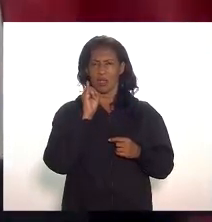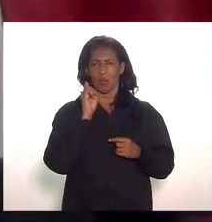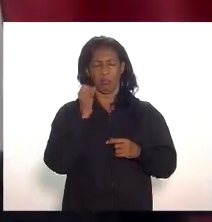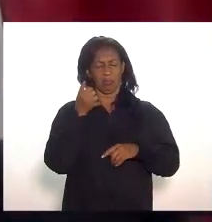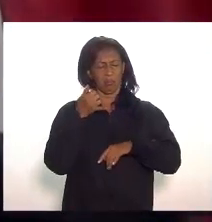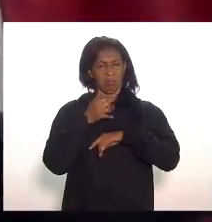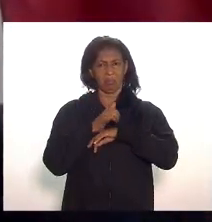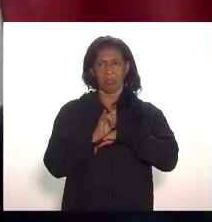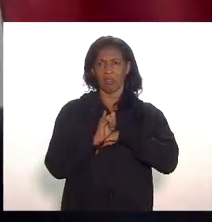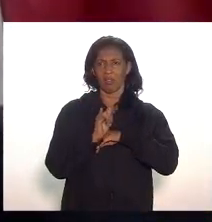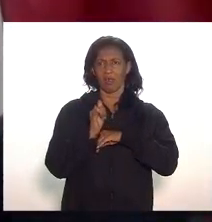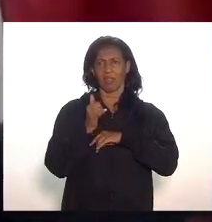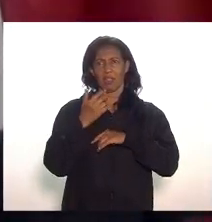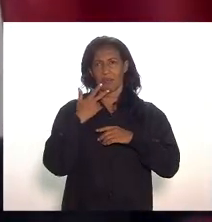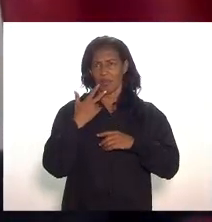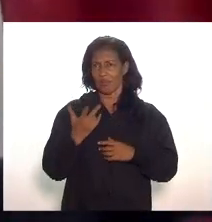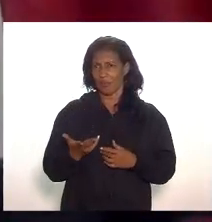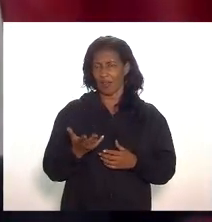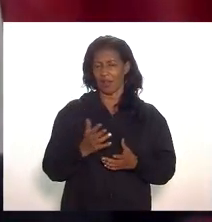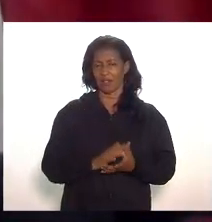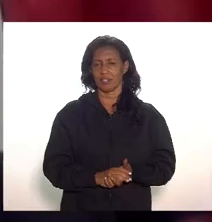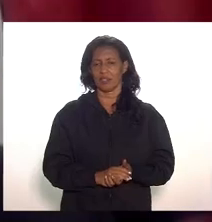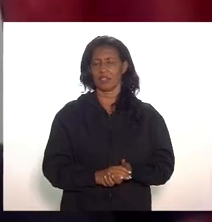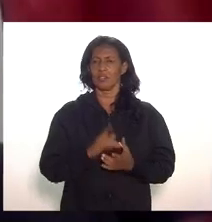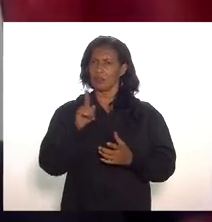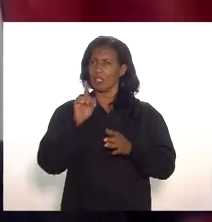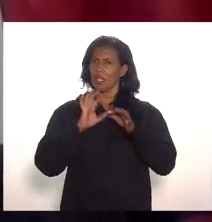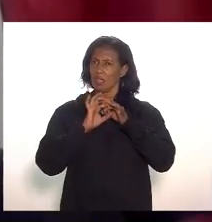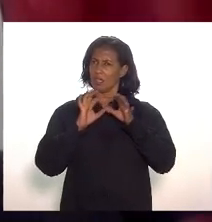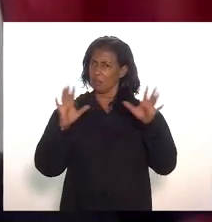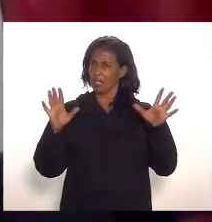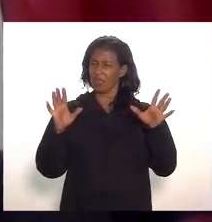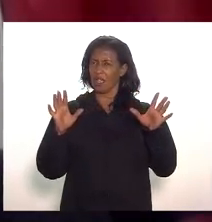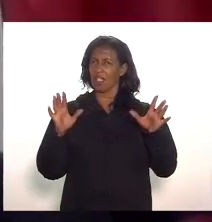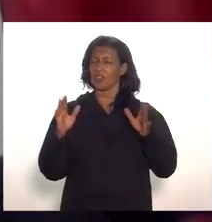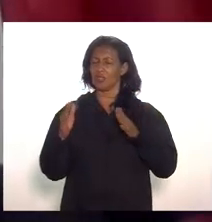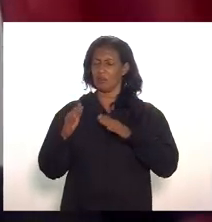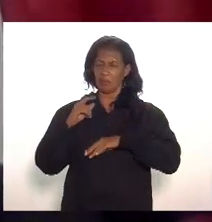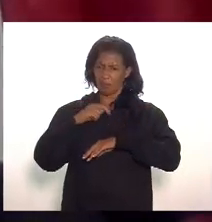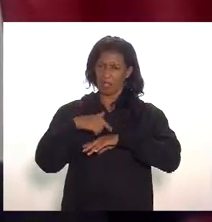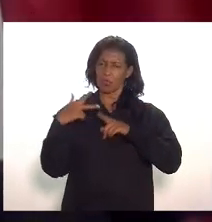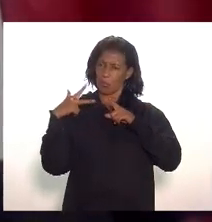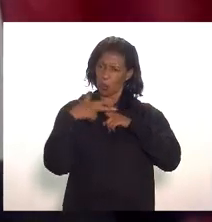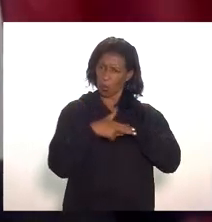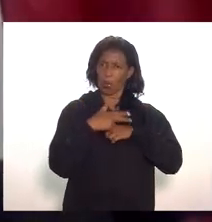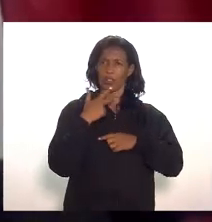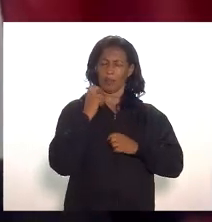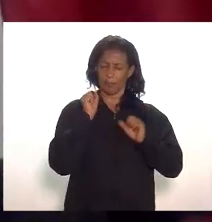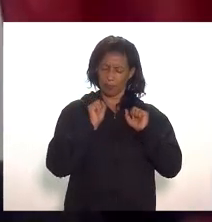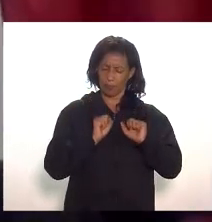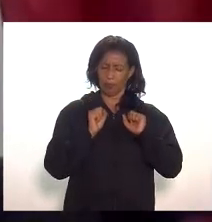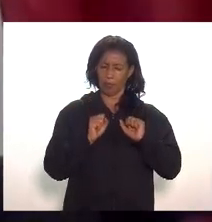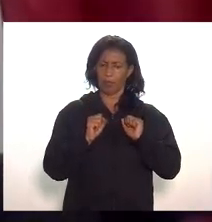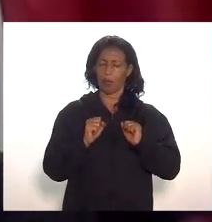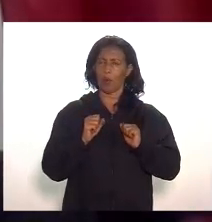aqui na minha abordagem, Vossa Excelência tenha a liberdade de me pedir uma parte e fazer a consideração que Vossa Excelência